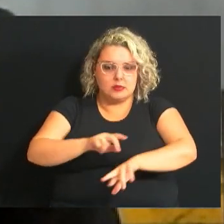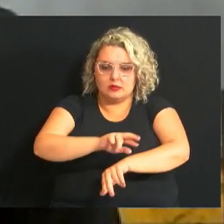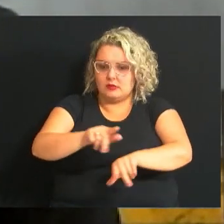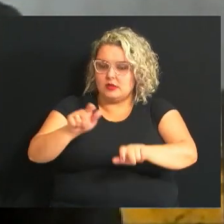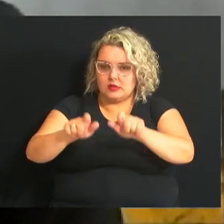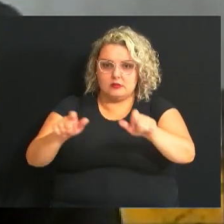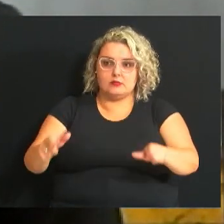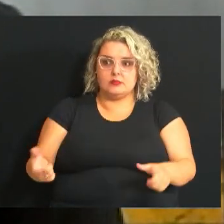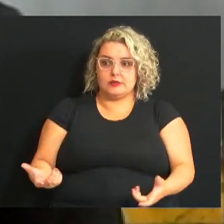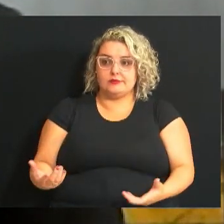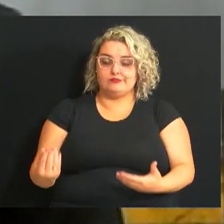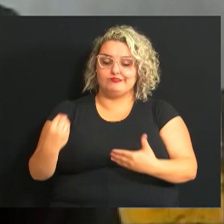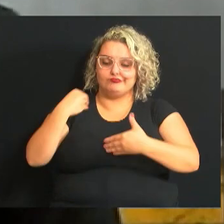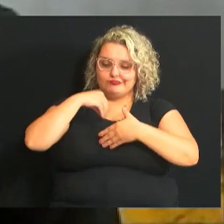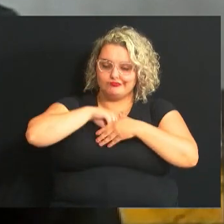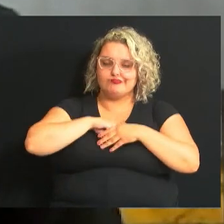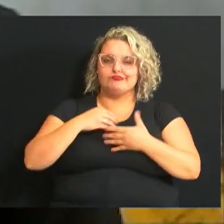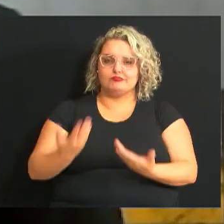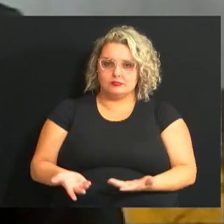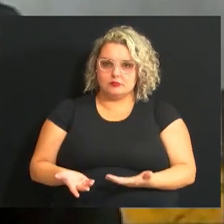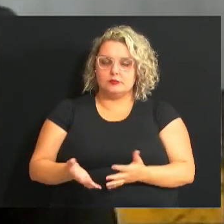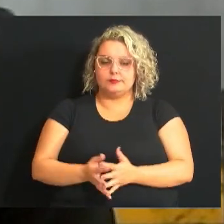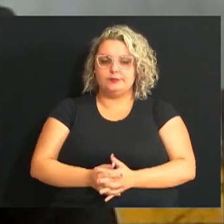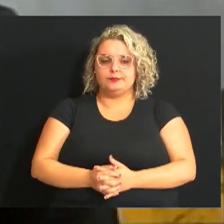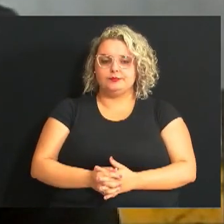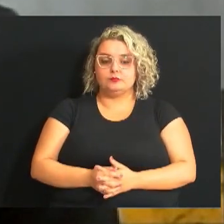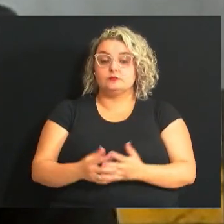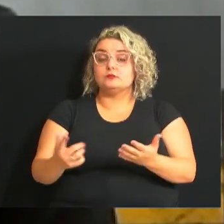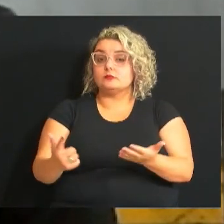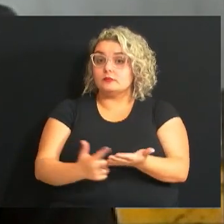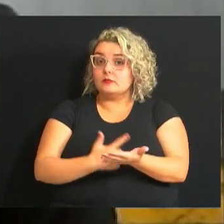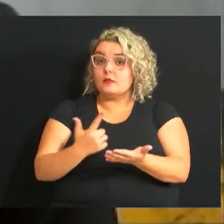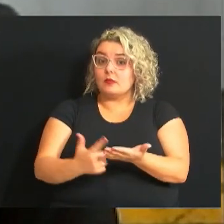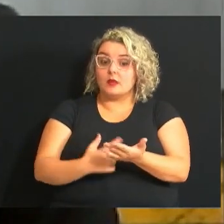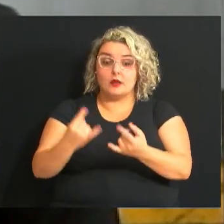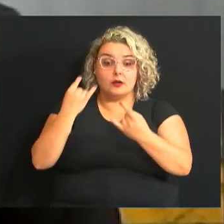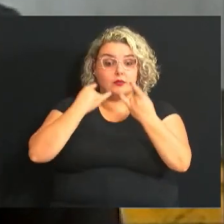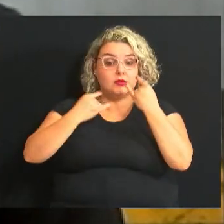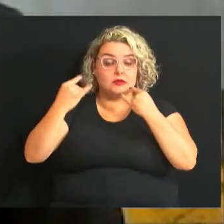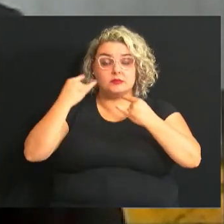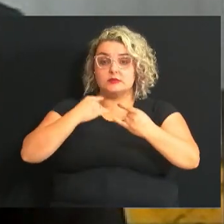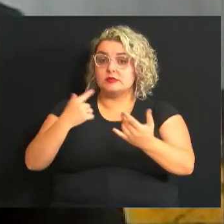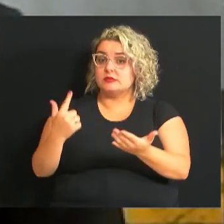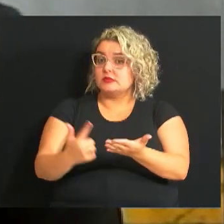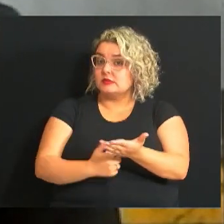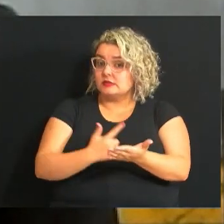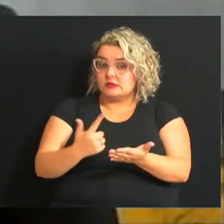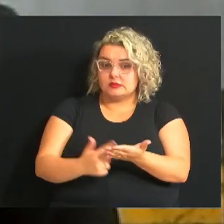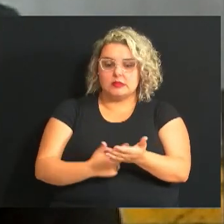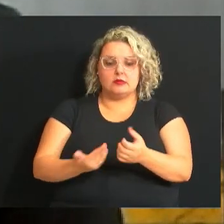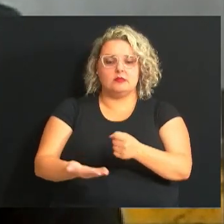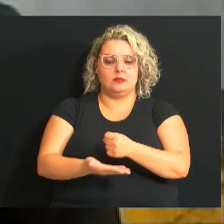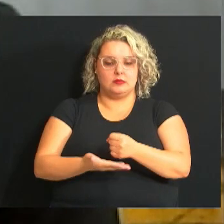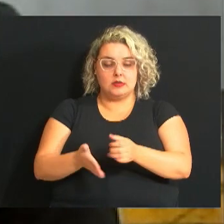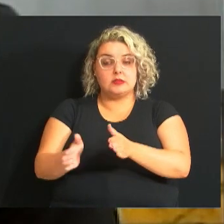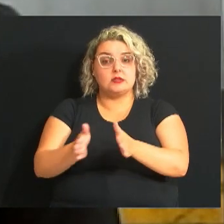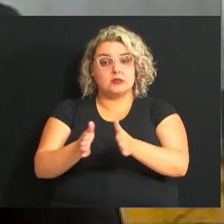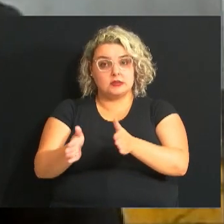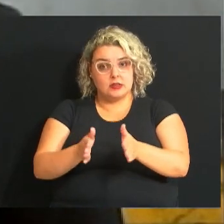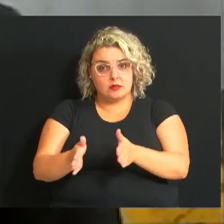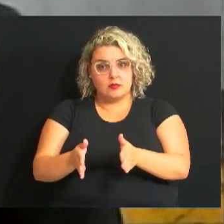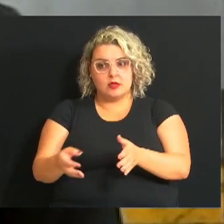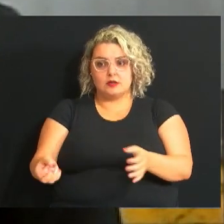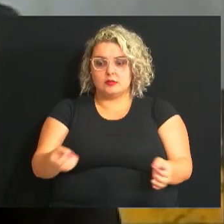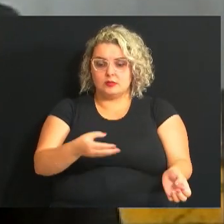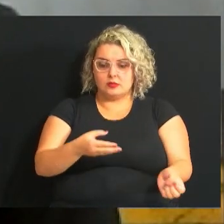coração delas, né? Então, o livro, a inspiração desse livro foi baseado nesse momento aqui atual que